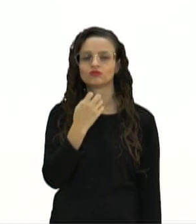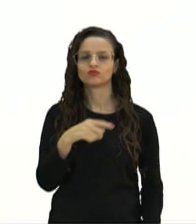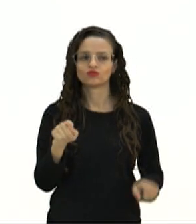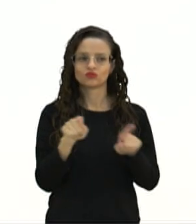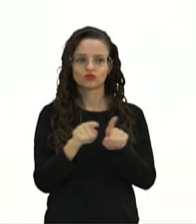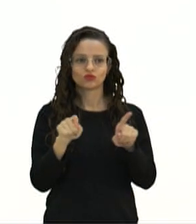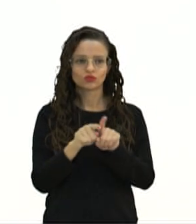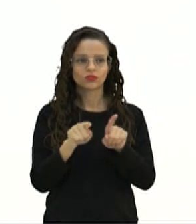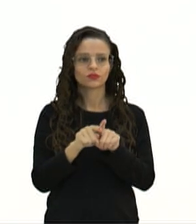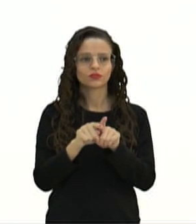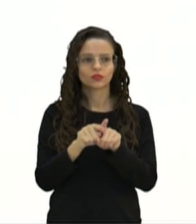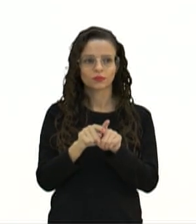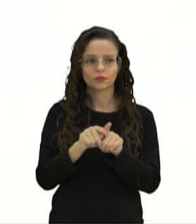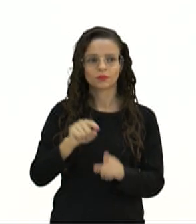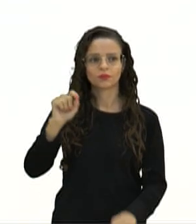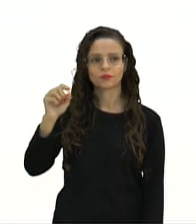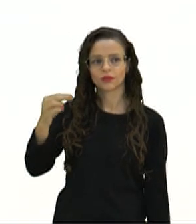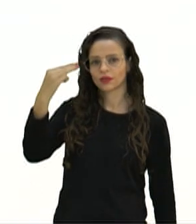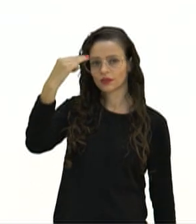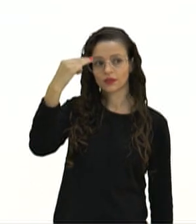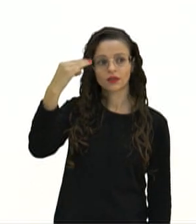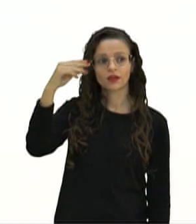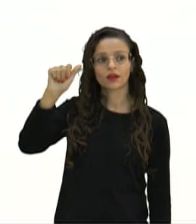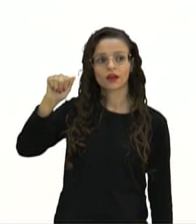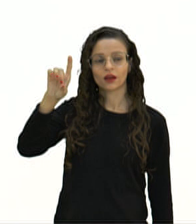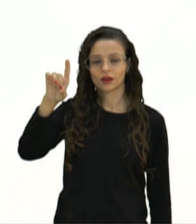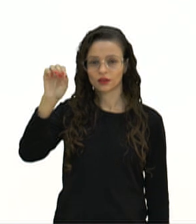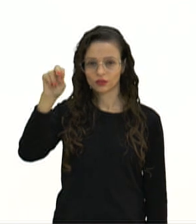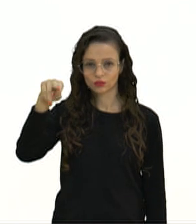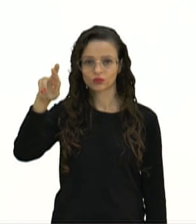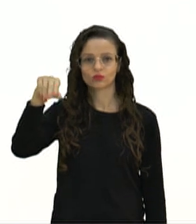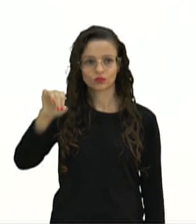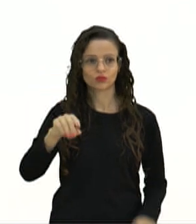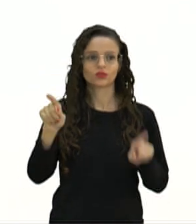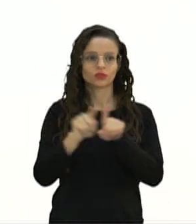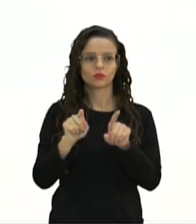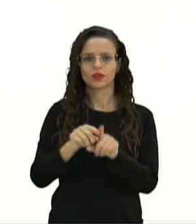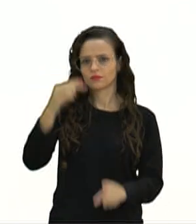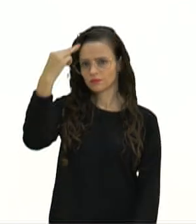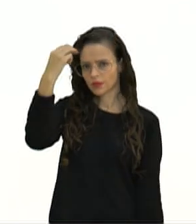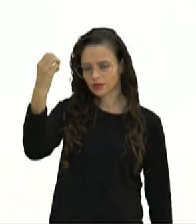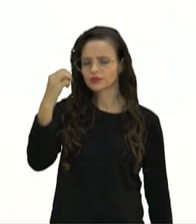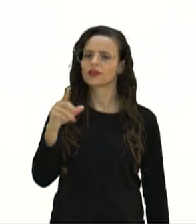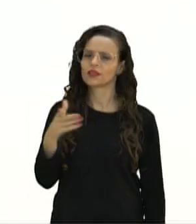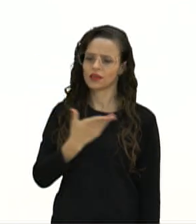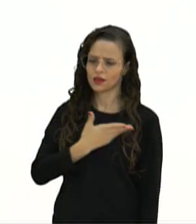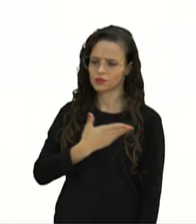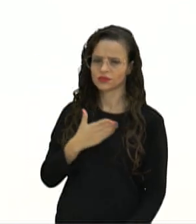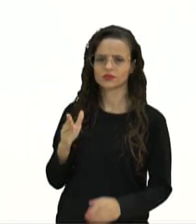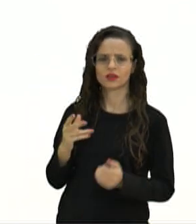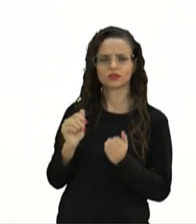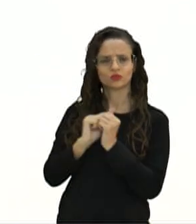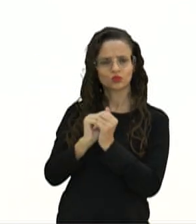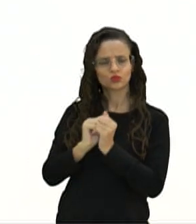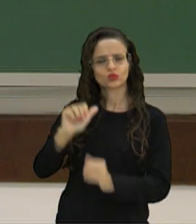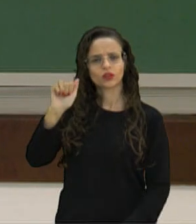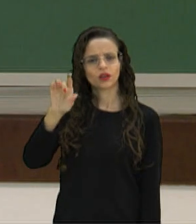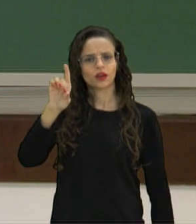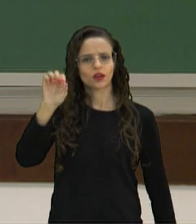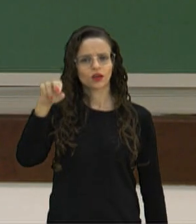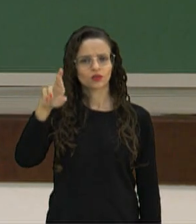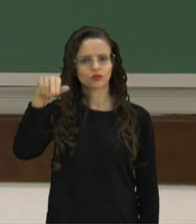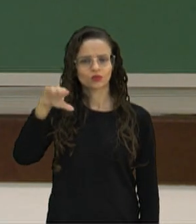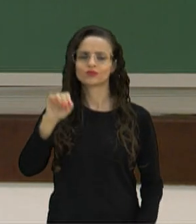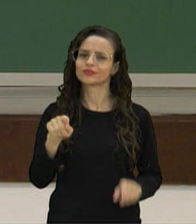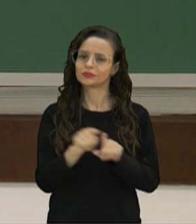esses pensadores influenciaram Benjamin. Ele tinha uma amizade com Adorno e também teve alguns